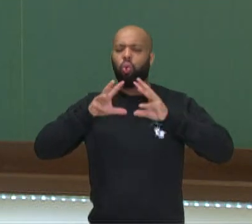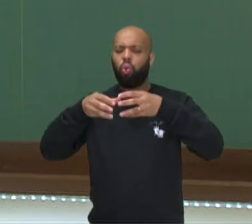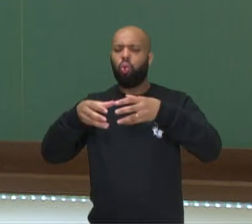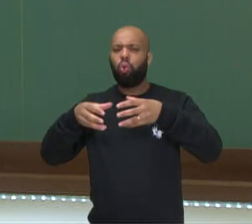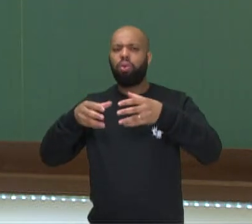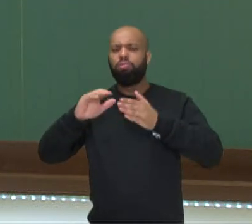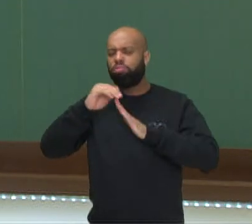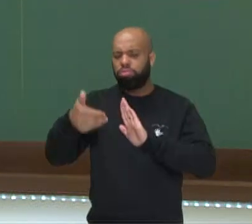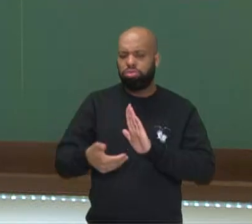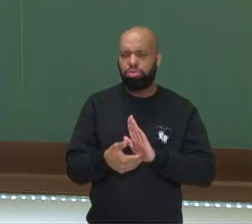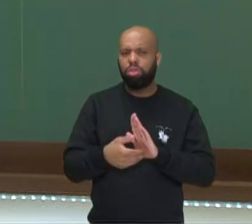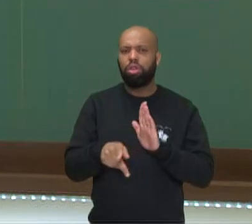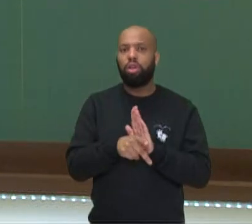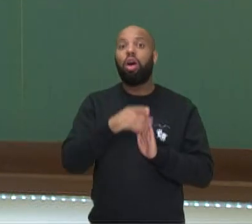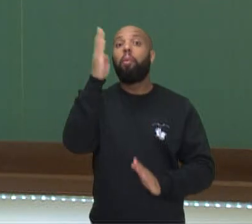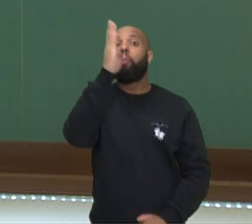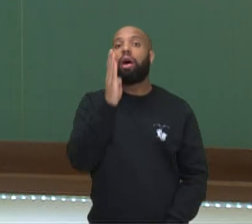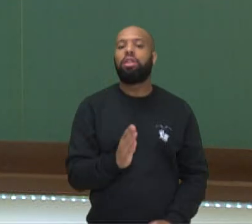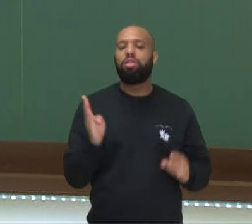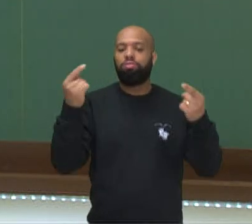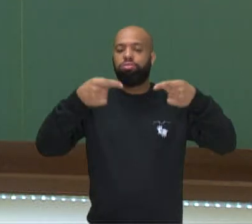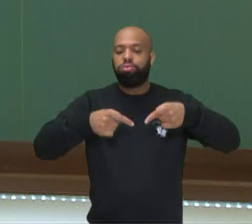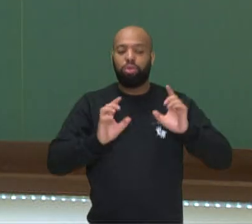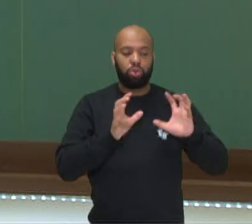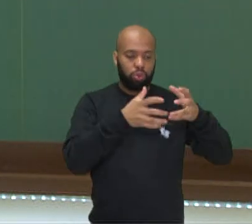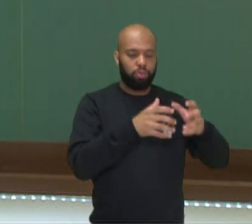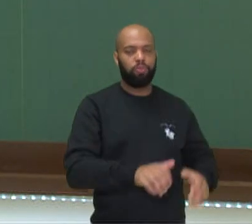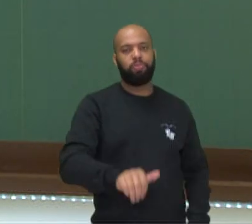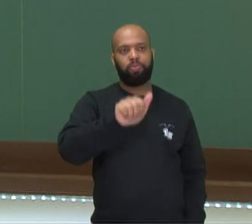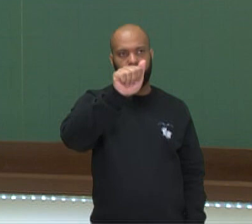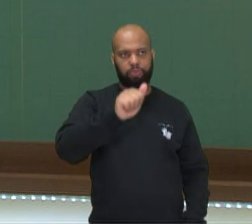na cobertura do Campeonato Brasileiro da Série A.